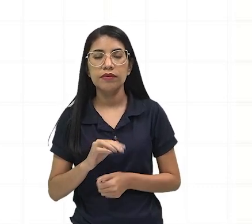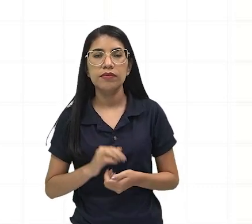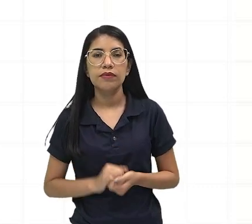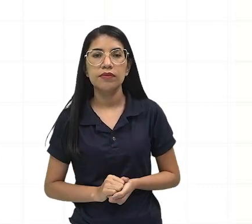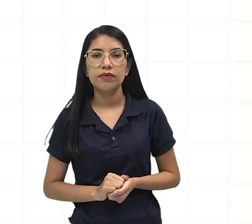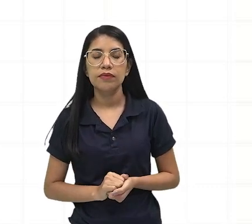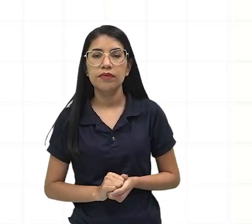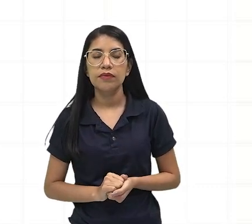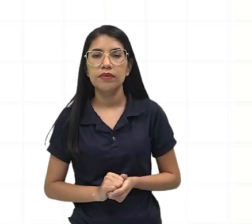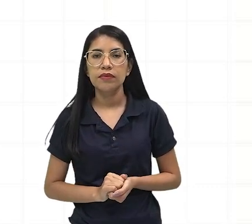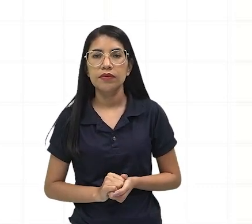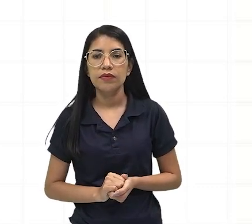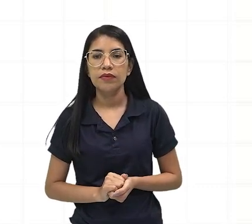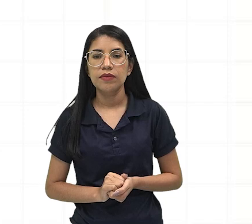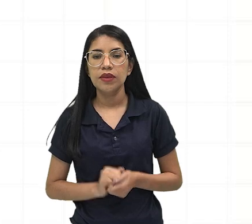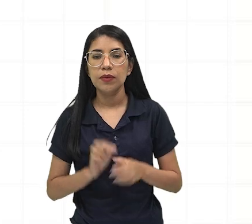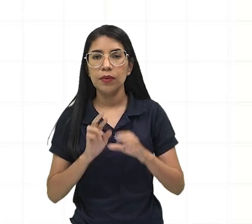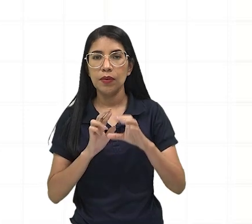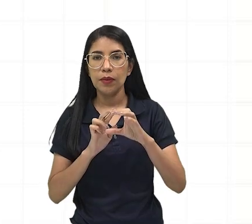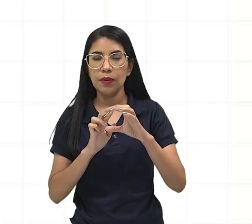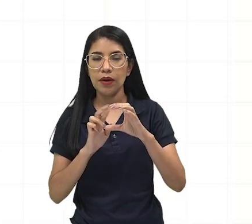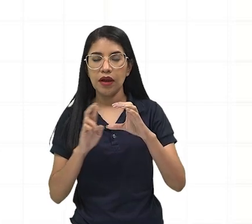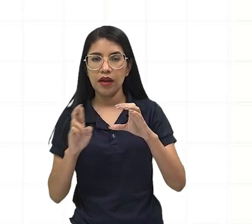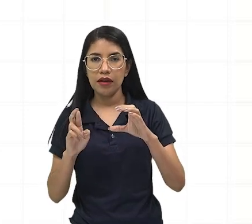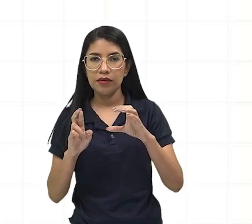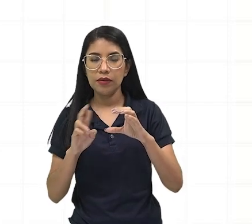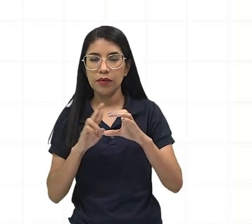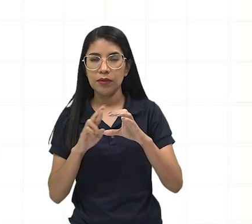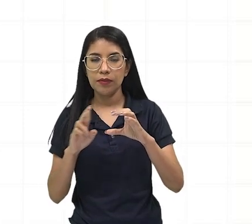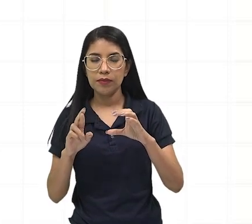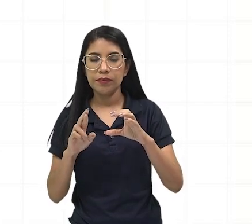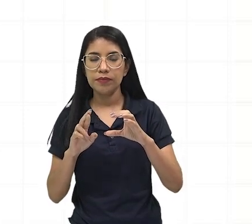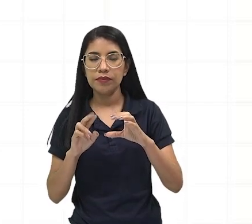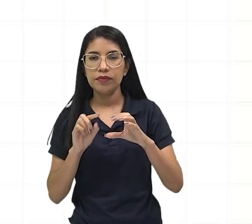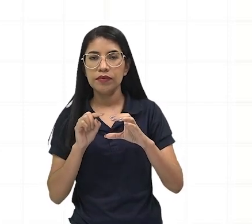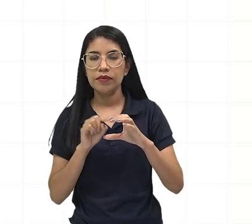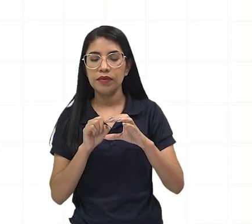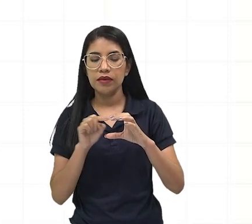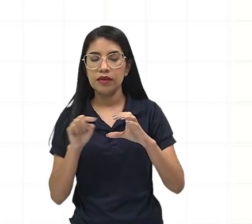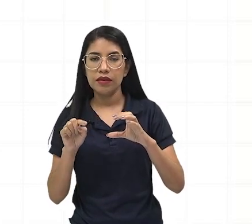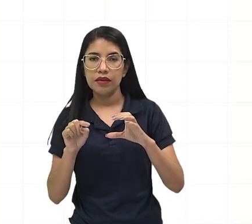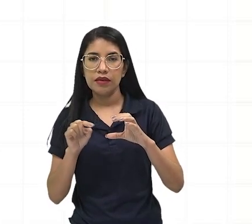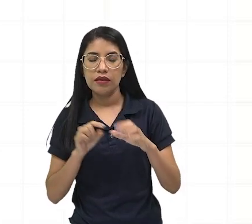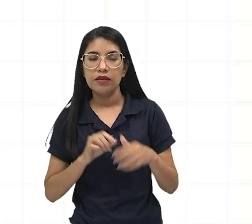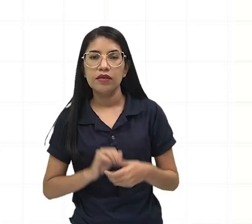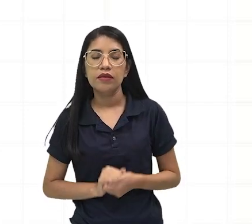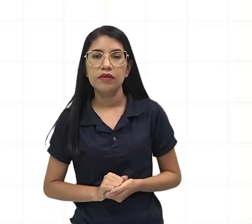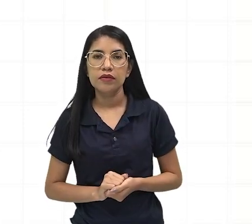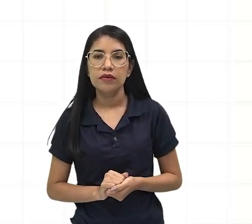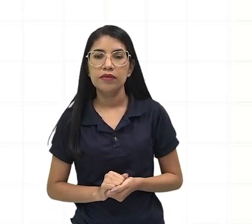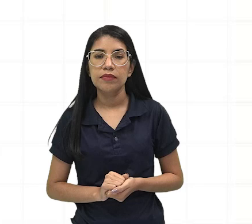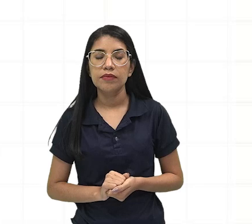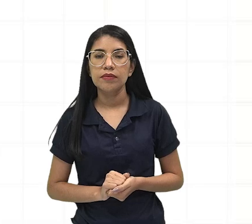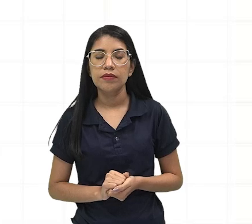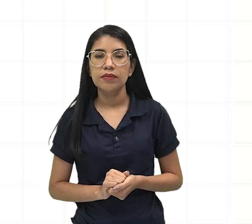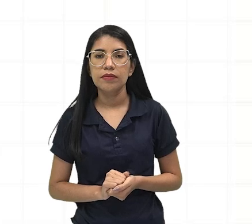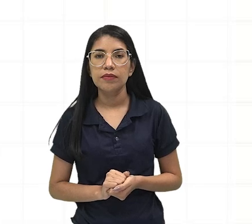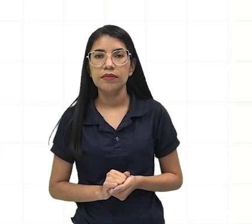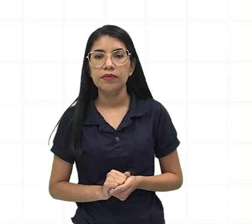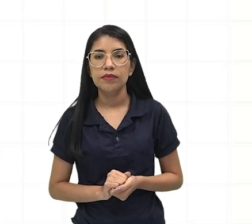então, que o raio ele vem aqui no centro desse e vai até a sua extremidade. Então, o raio,